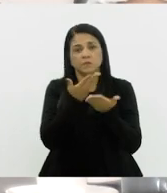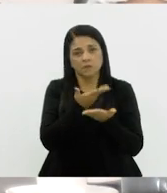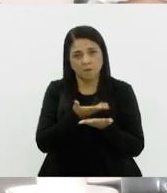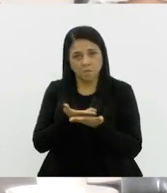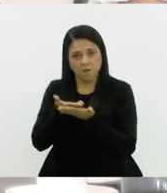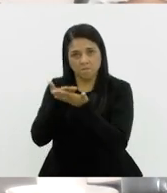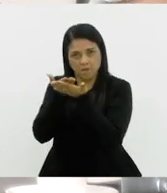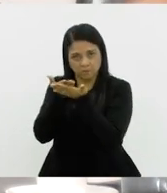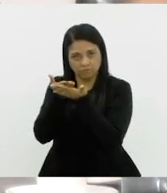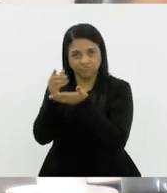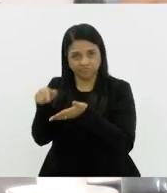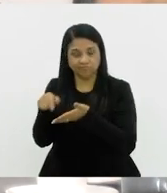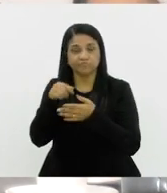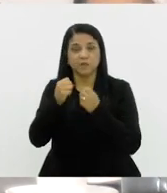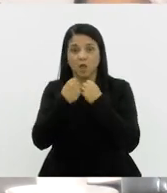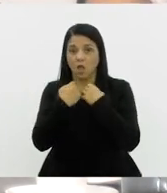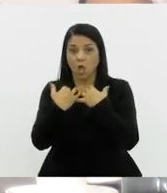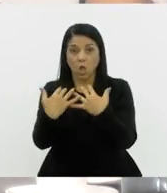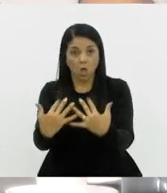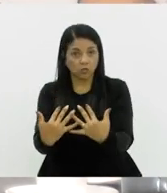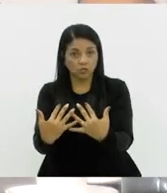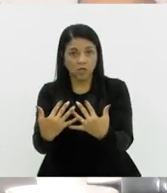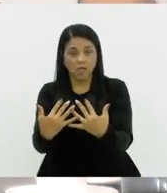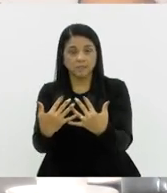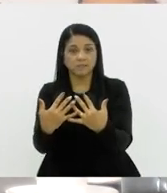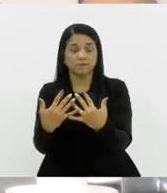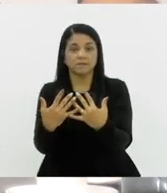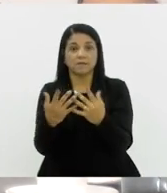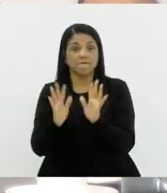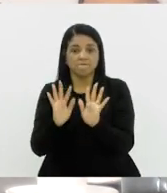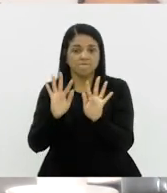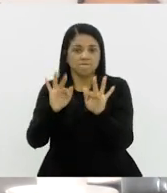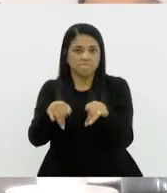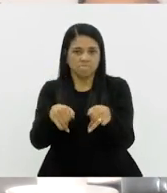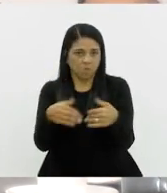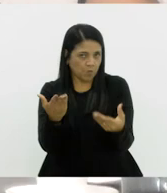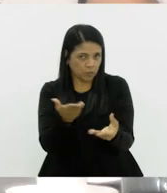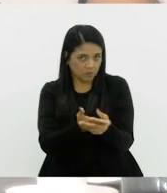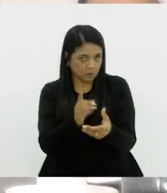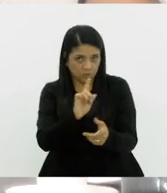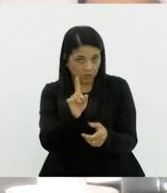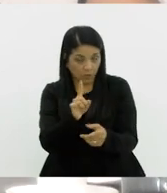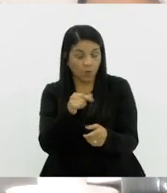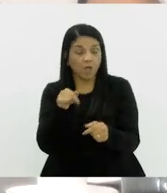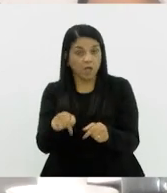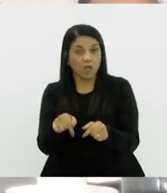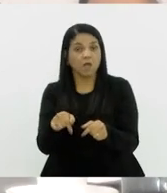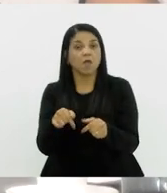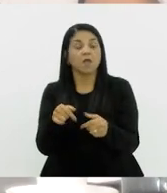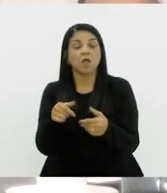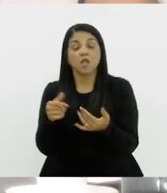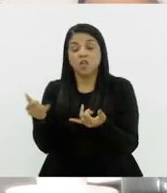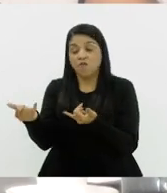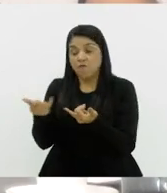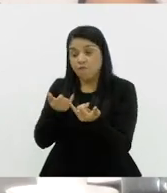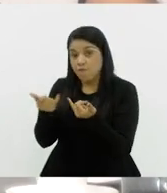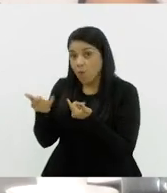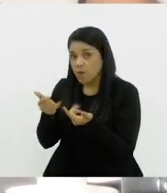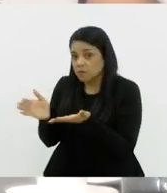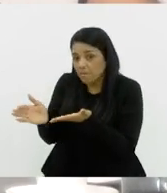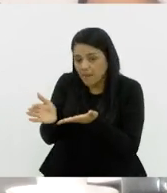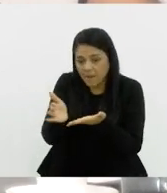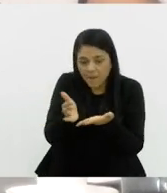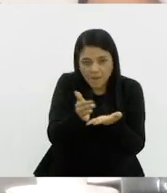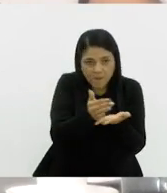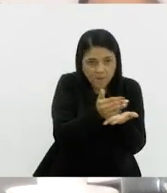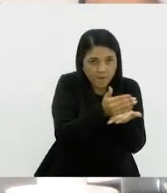encaminhamentos. Esta audiência, ela não é uma audiência que encerra o inquérito, né? É uma audiência, como eu disse, para a gente colher informações. A